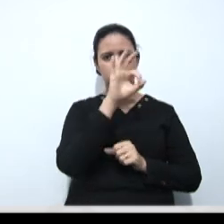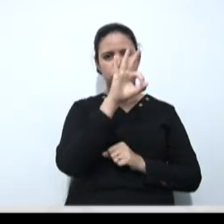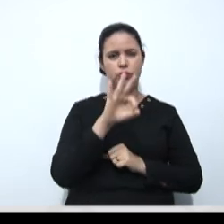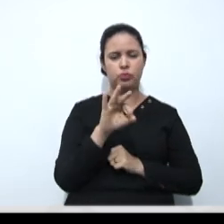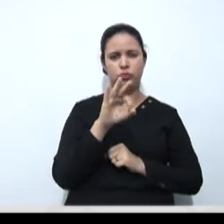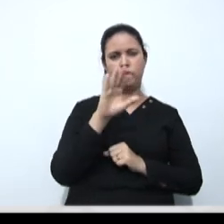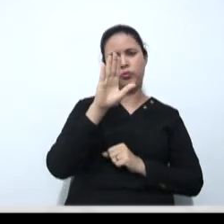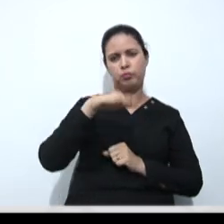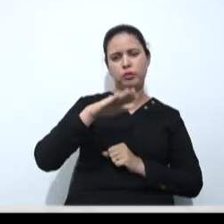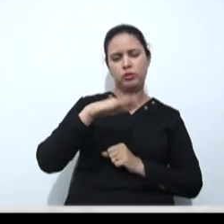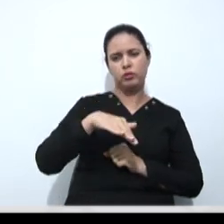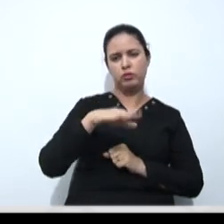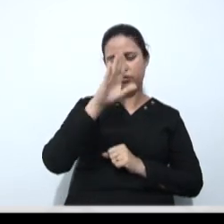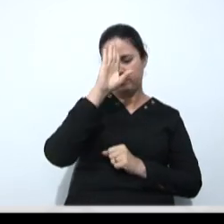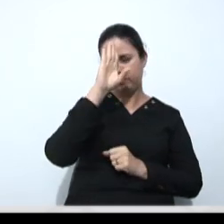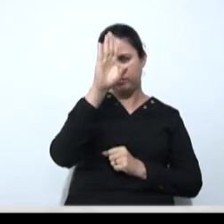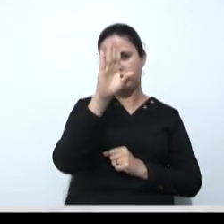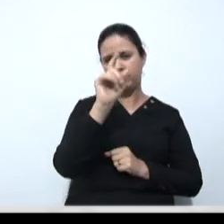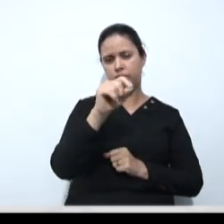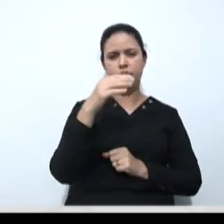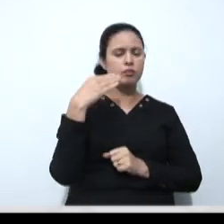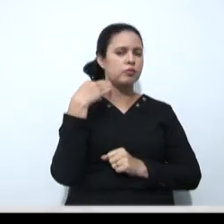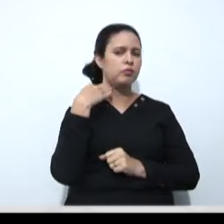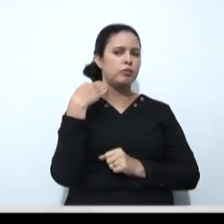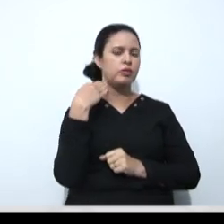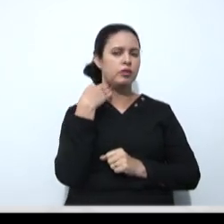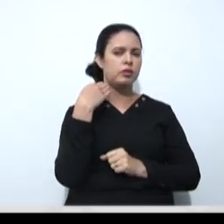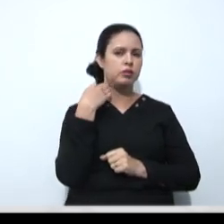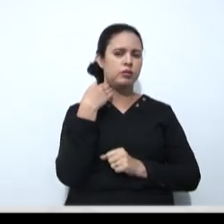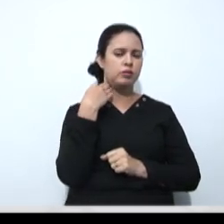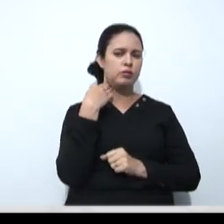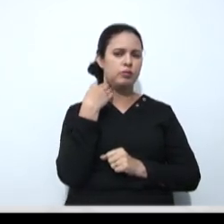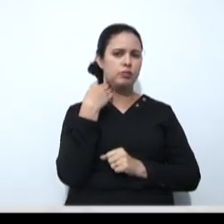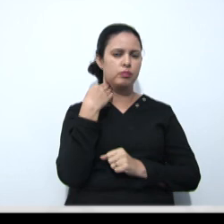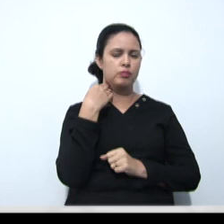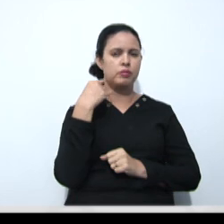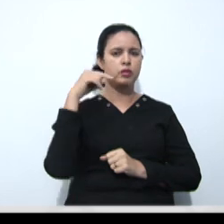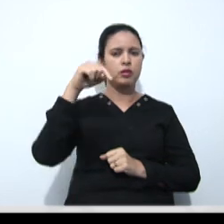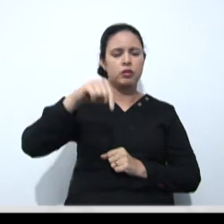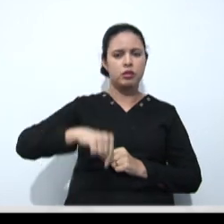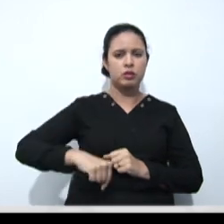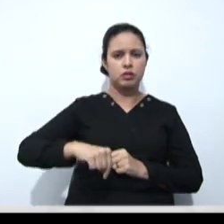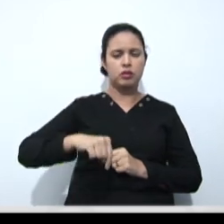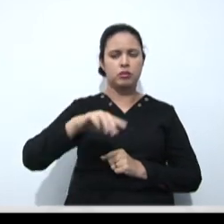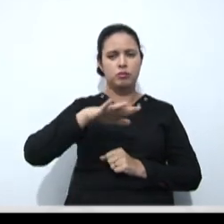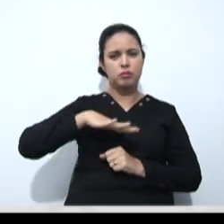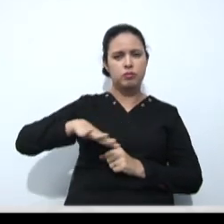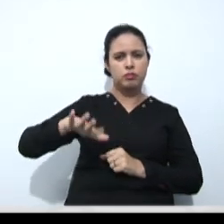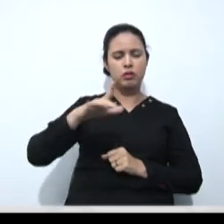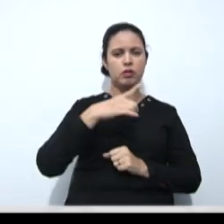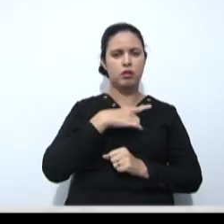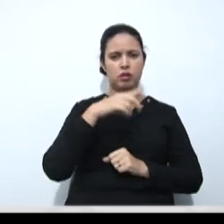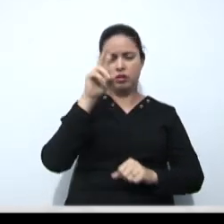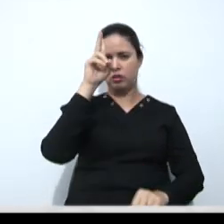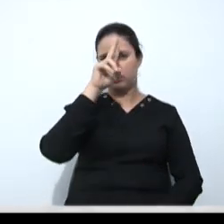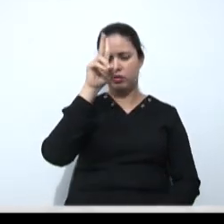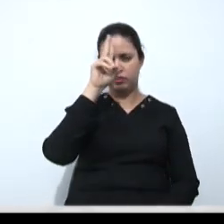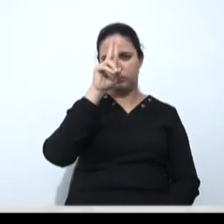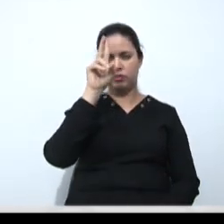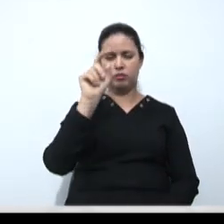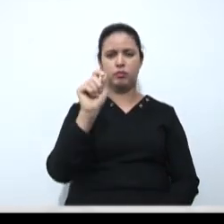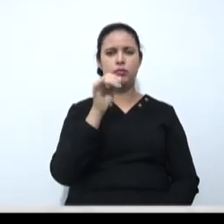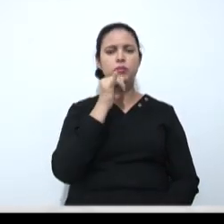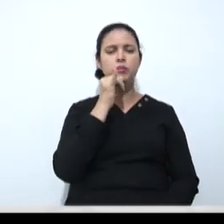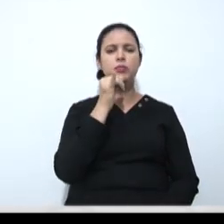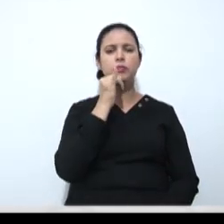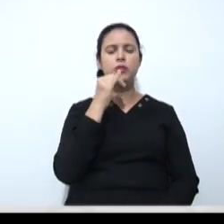baixos, principalmente em bancos regionais. Aqui no nossa região, a gente pode lembrar, por exemplo,